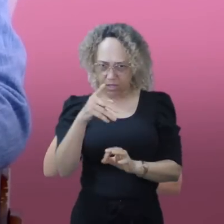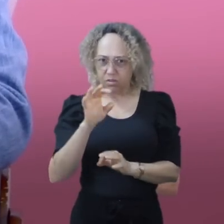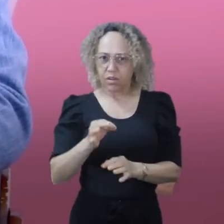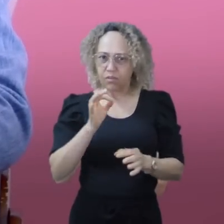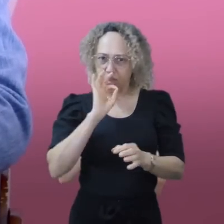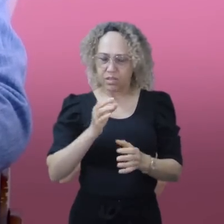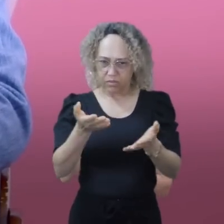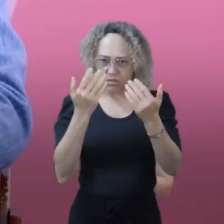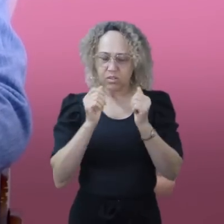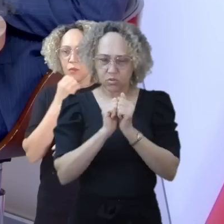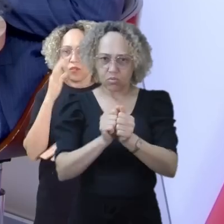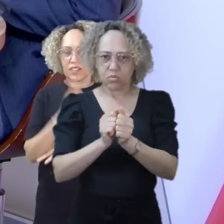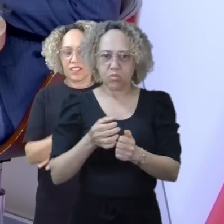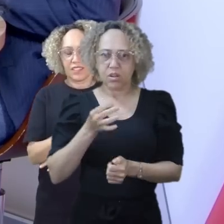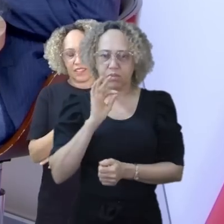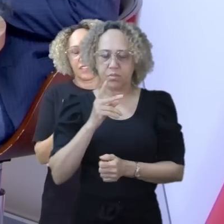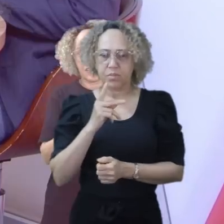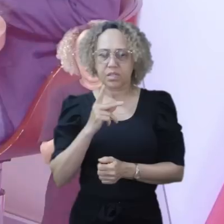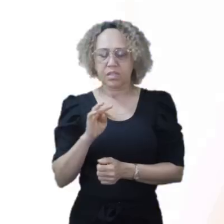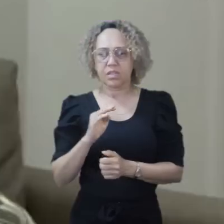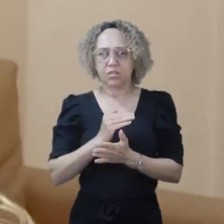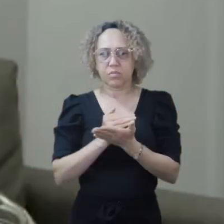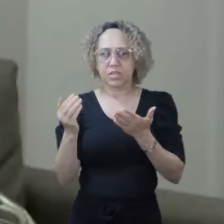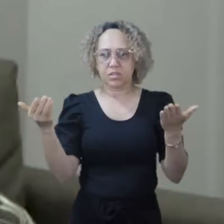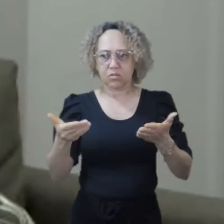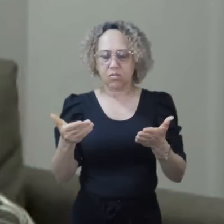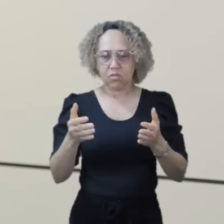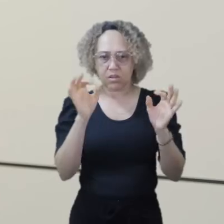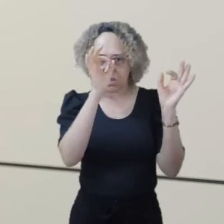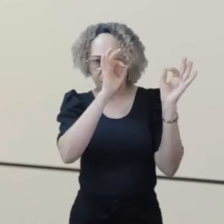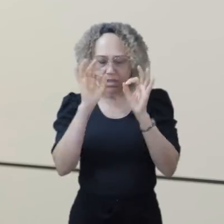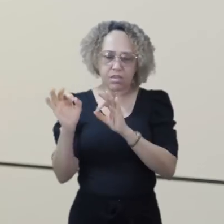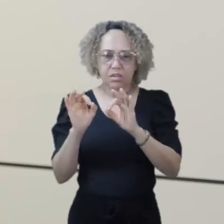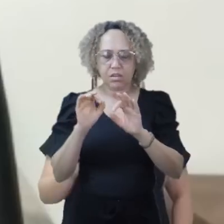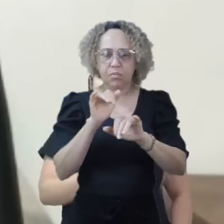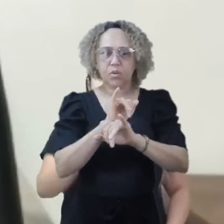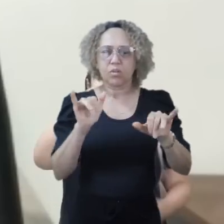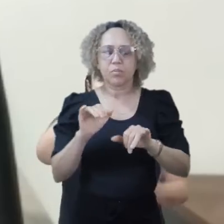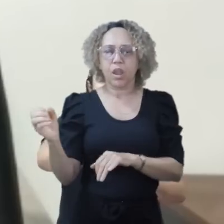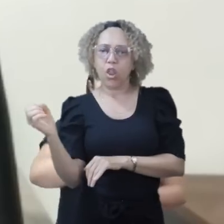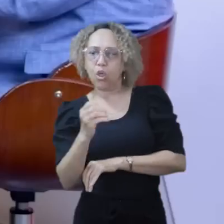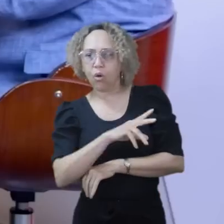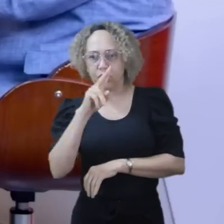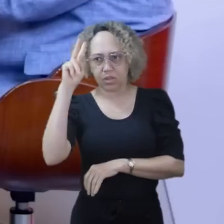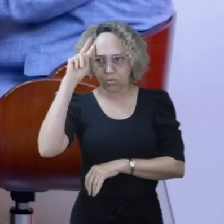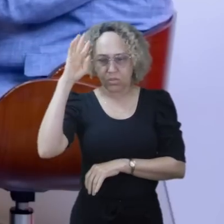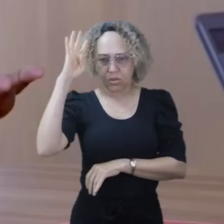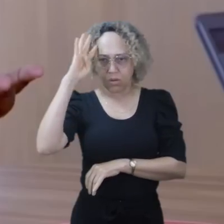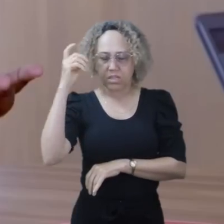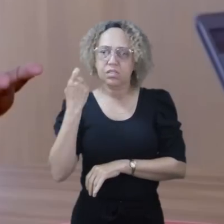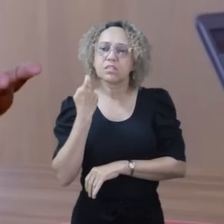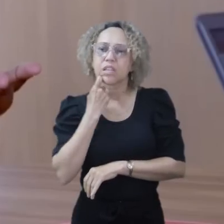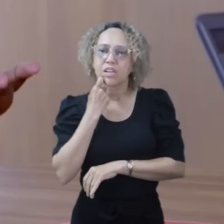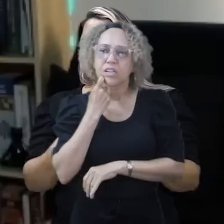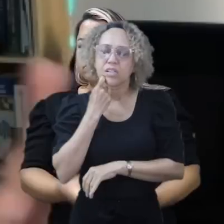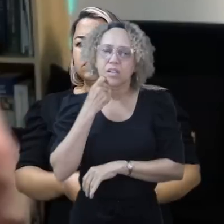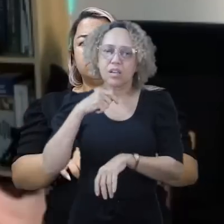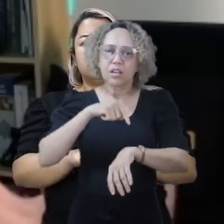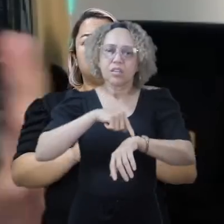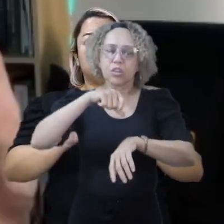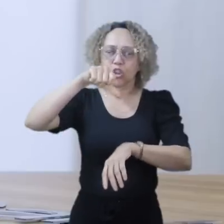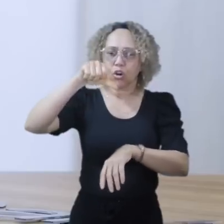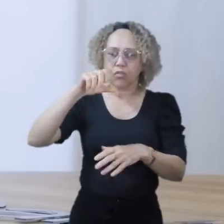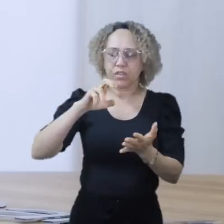a gente, porque o Café PT começa agora. Assista a programas inéditos toda segunda, quarta e sexta, às 9 da